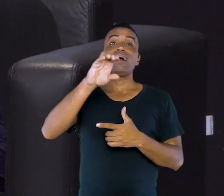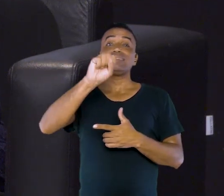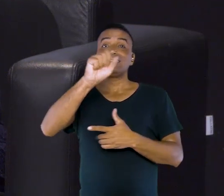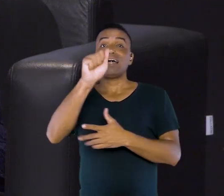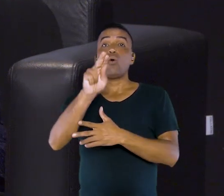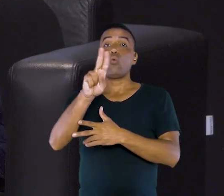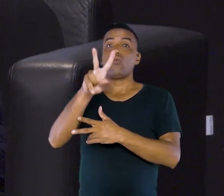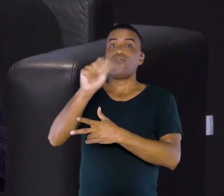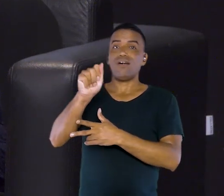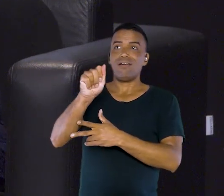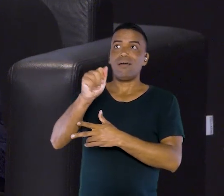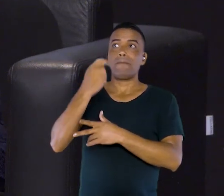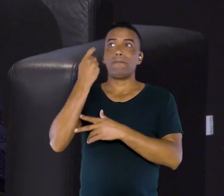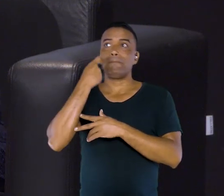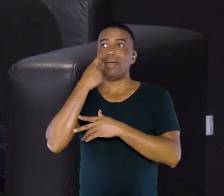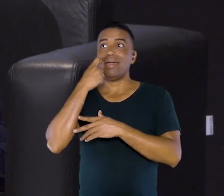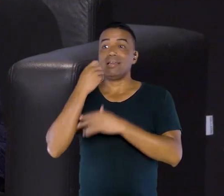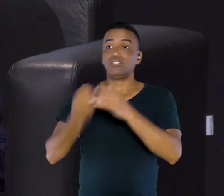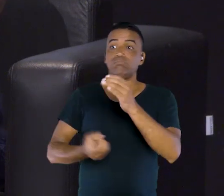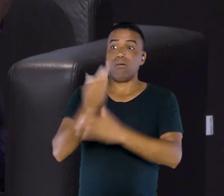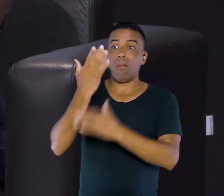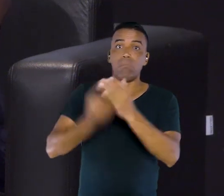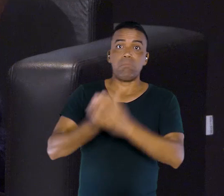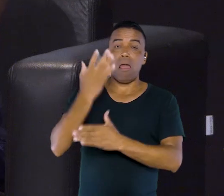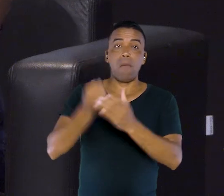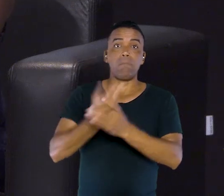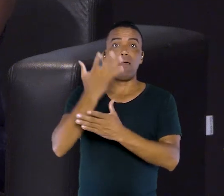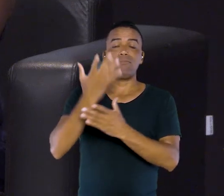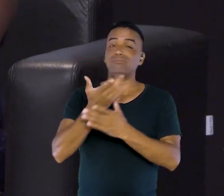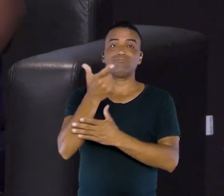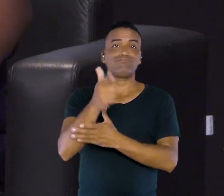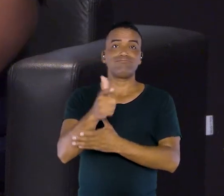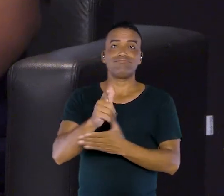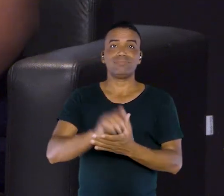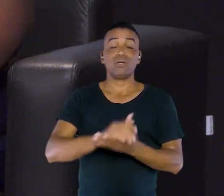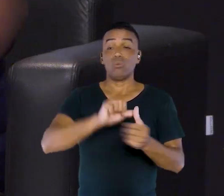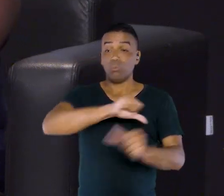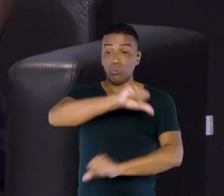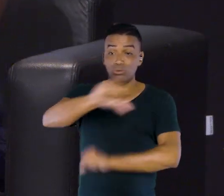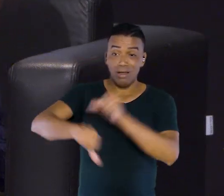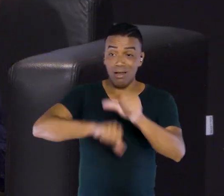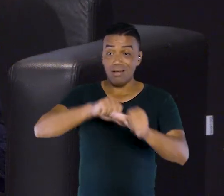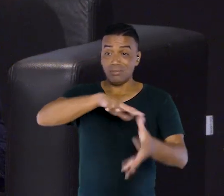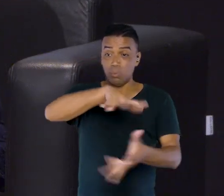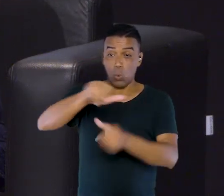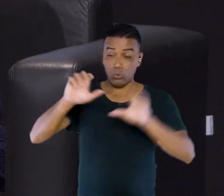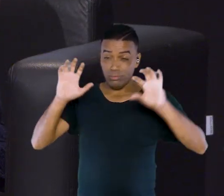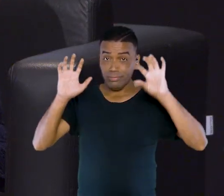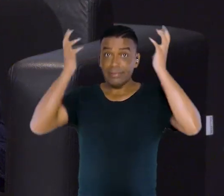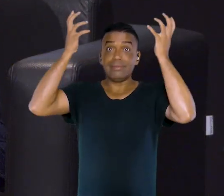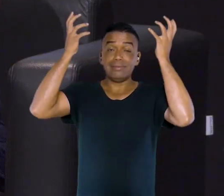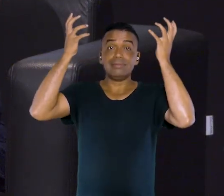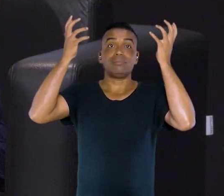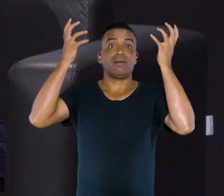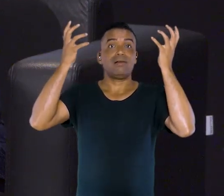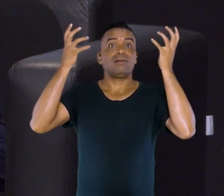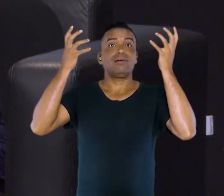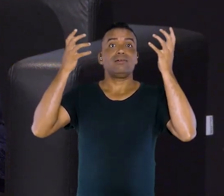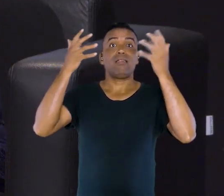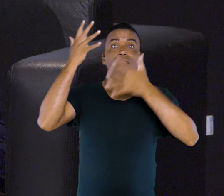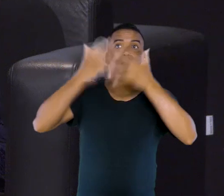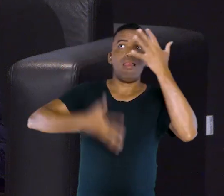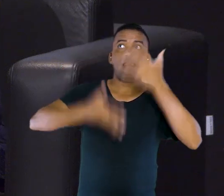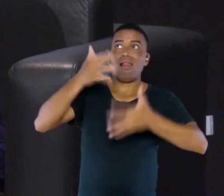saúva. Não tem reprodução de peixe. Então, esse tal de mudanças climáticas que está